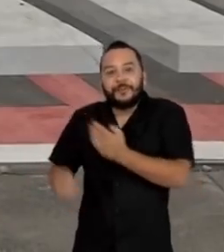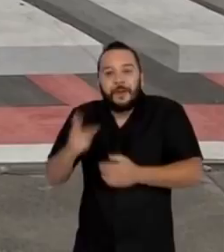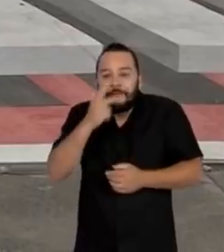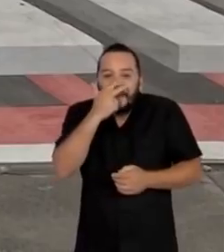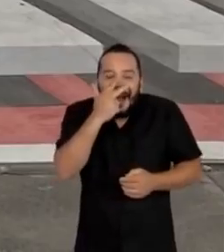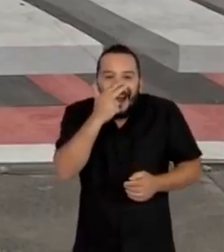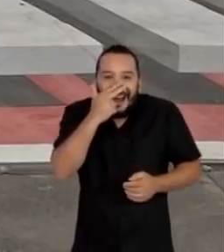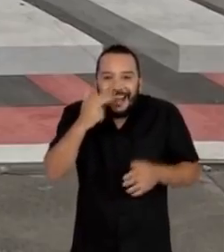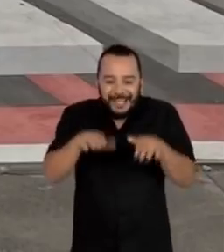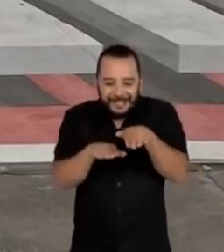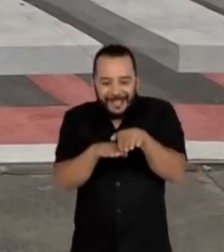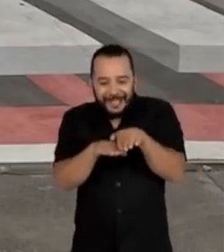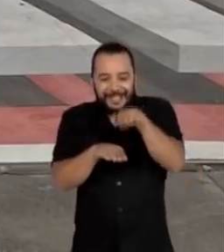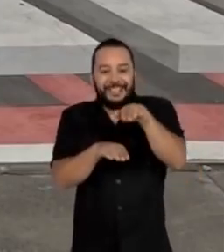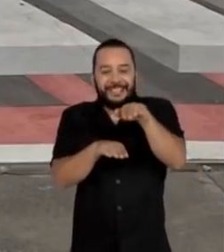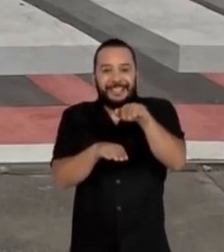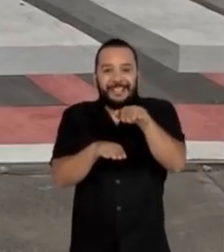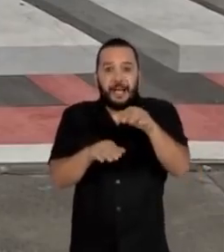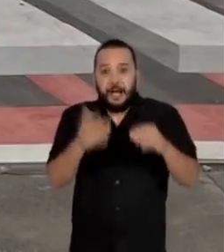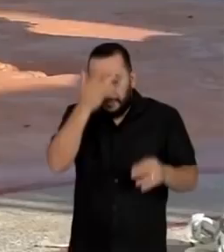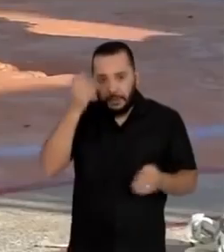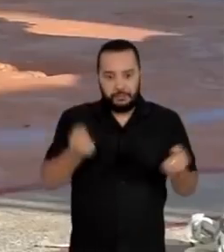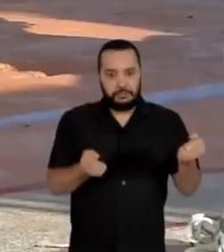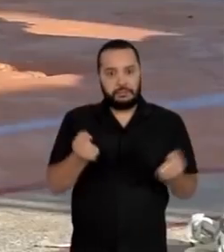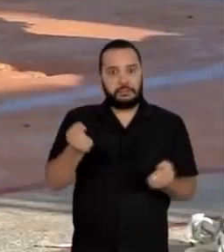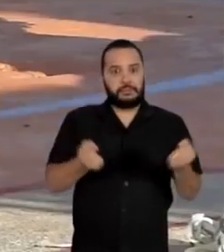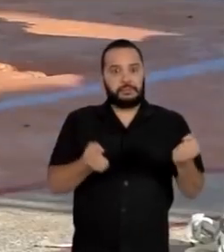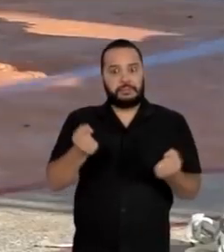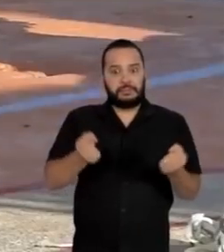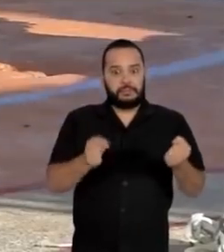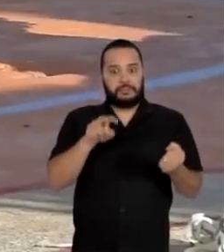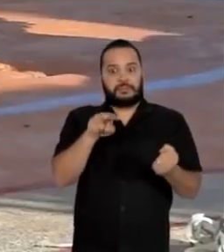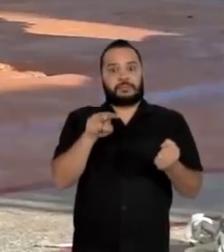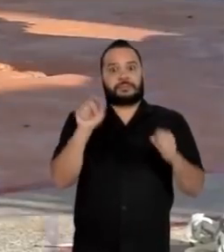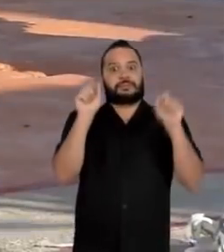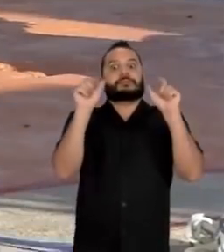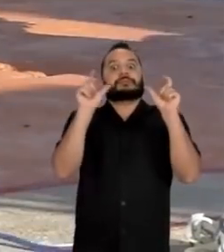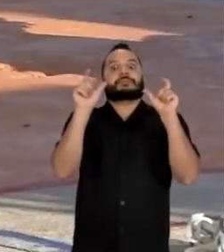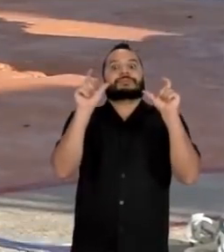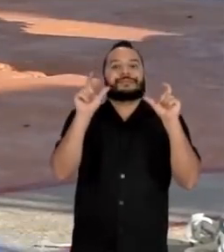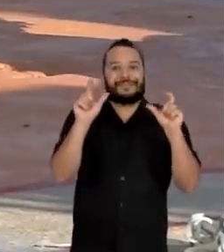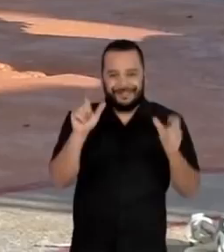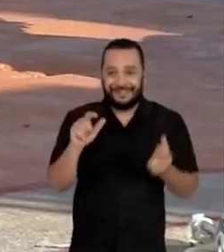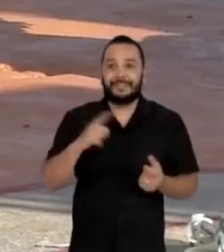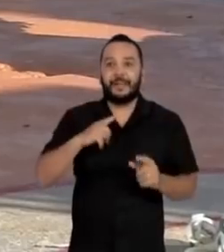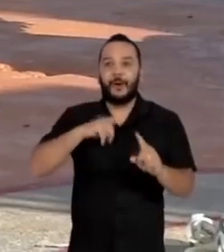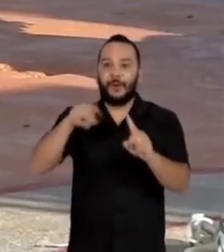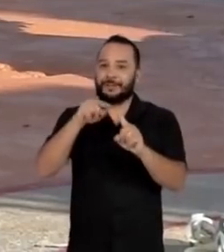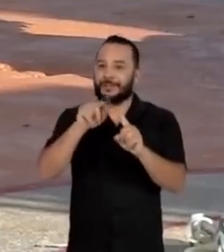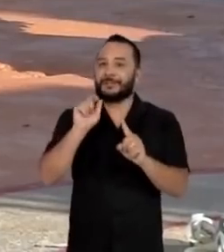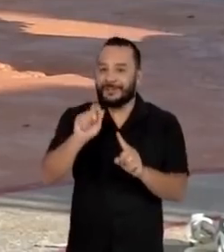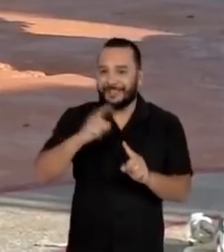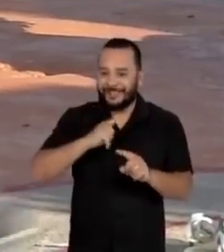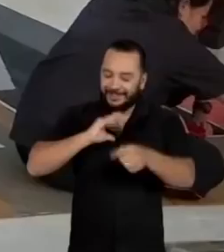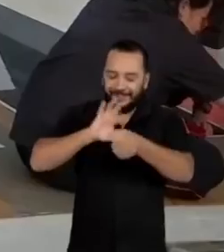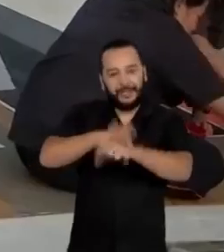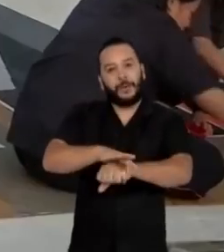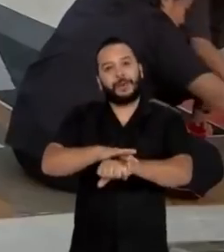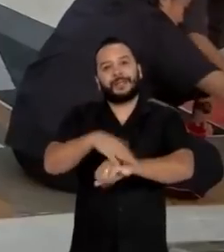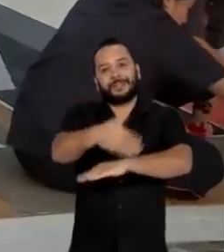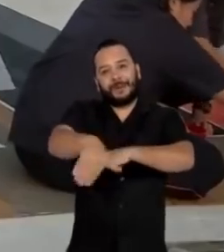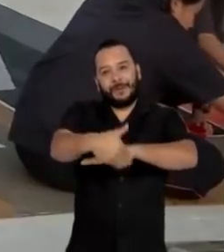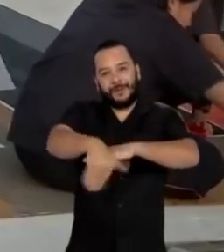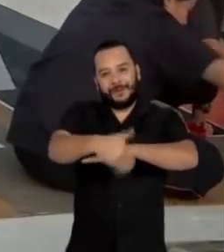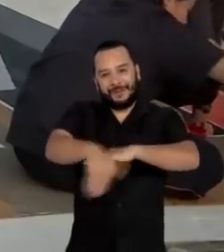está alguns centímetros acima do asfalto. Esta é a 6ª faixa pintada com o objetivo de aumentar a segurança nas